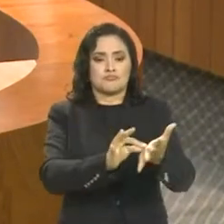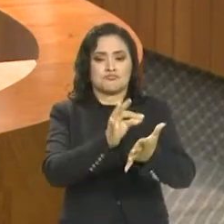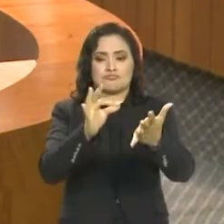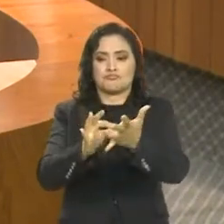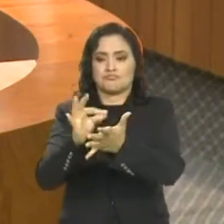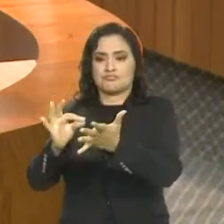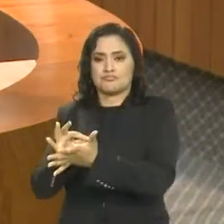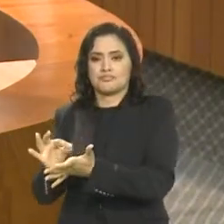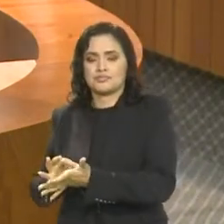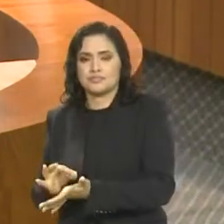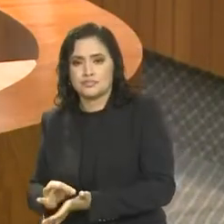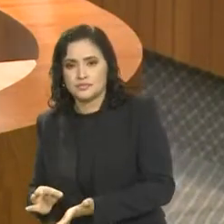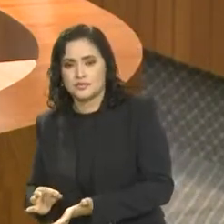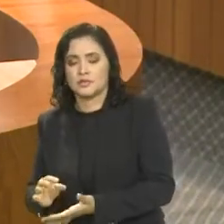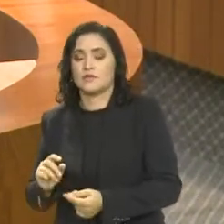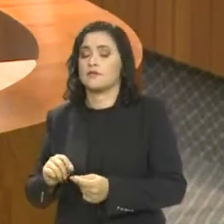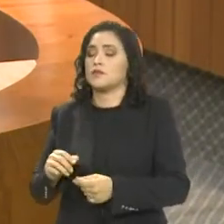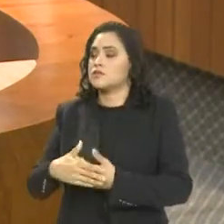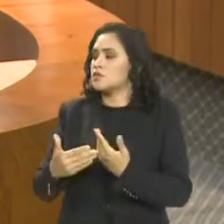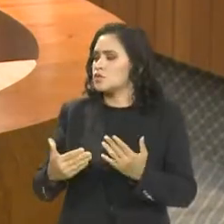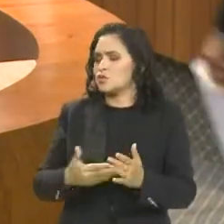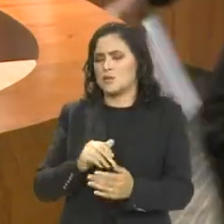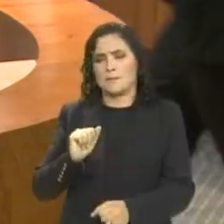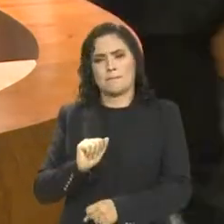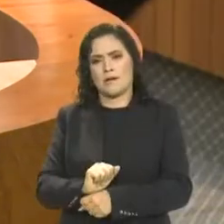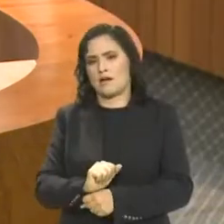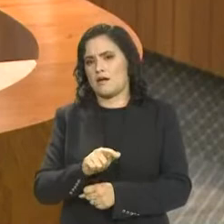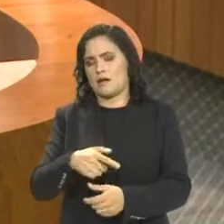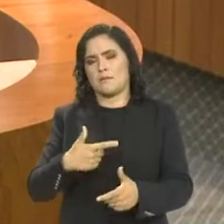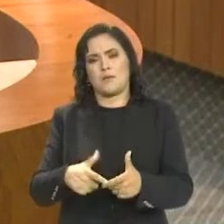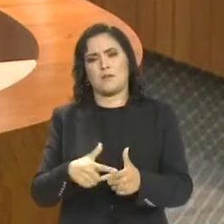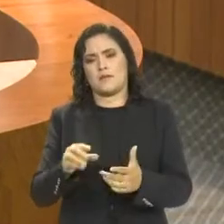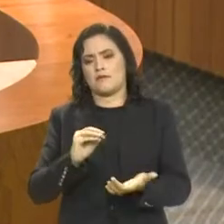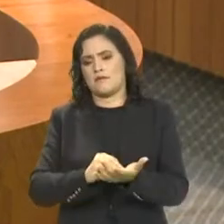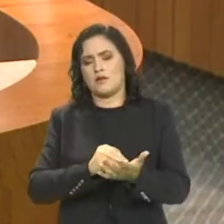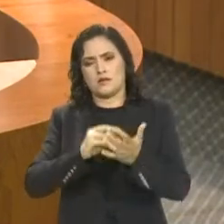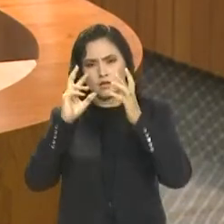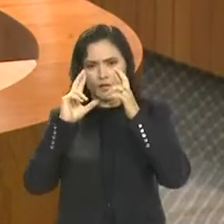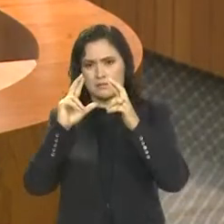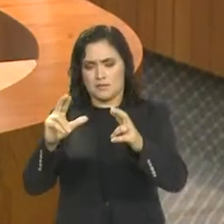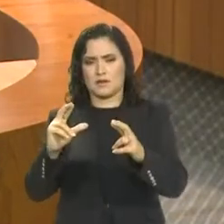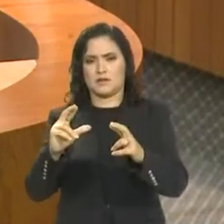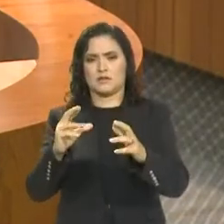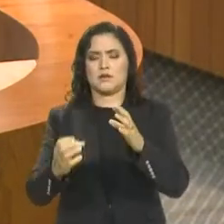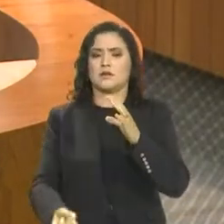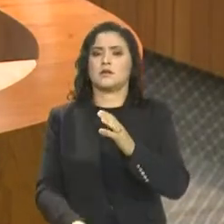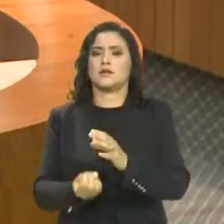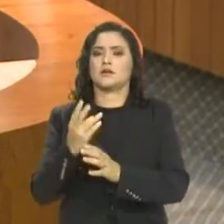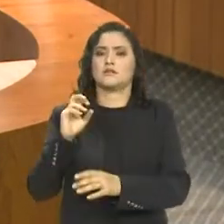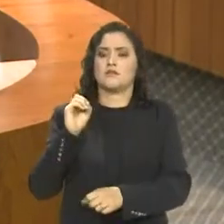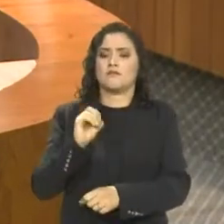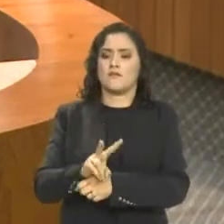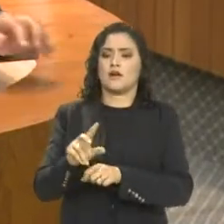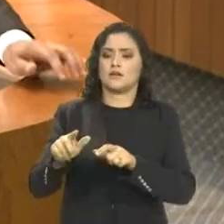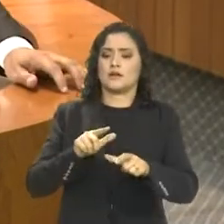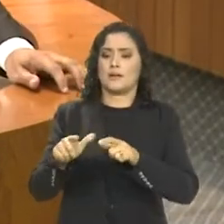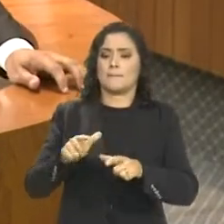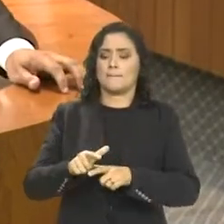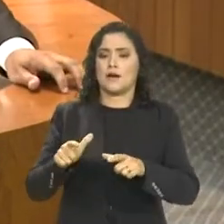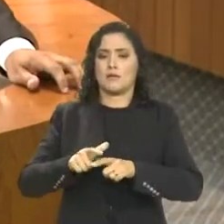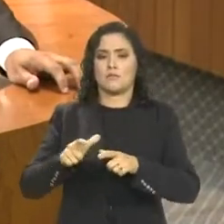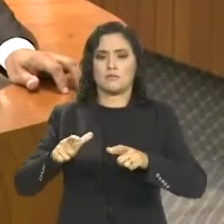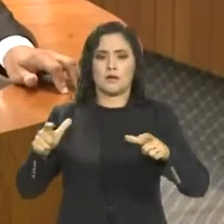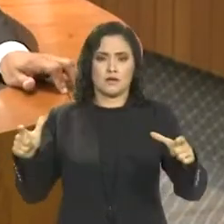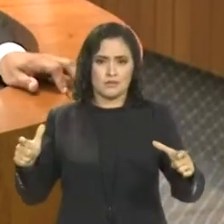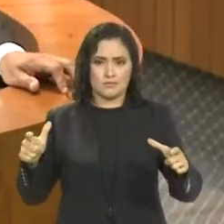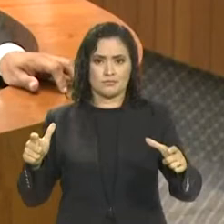barrar mais essa aberração, mais essa falta de respeito e a criação de mais cargos comissionados do governo do Estado.